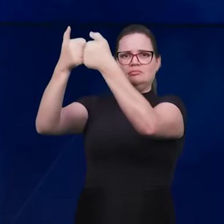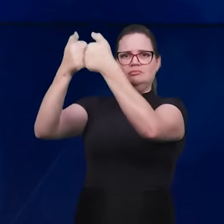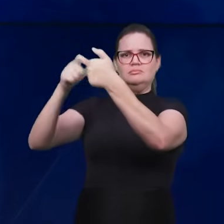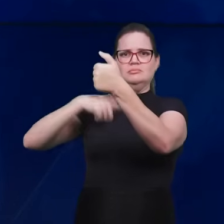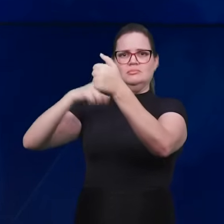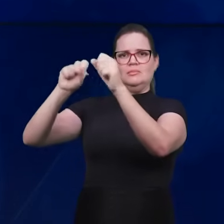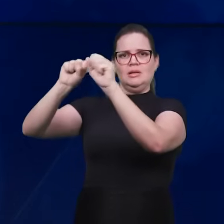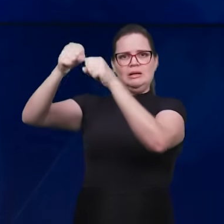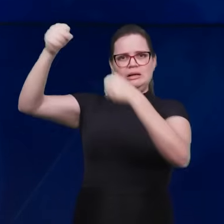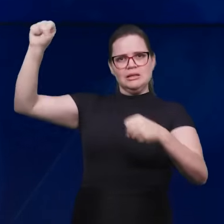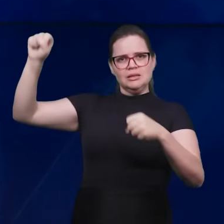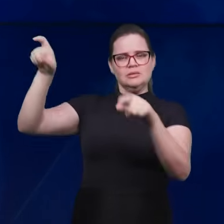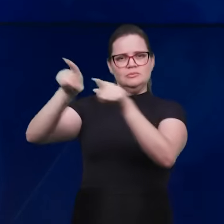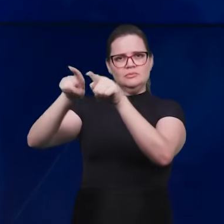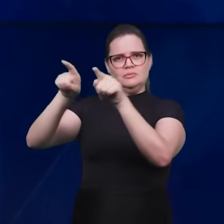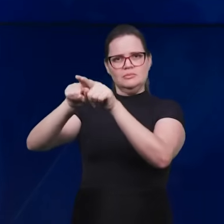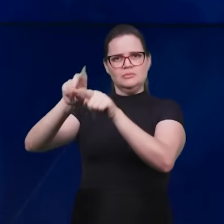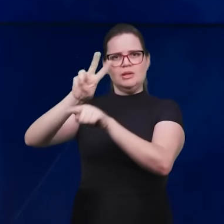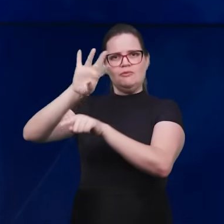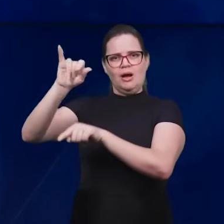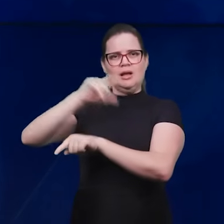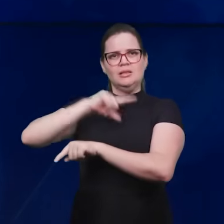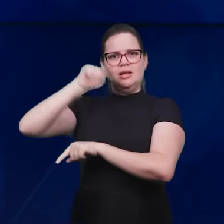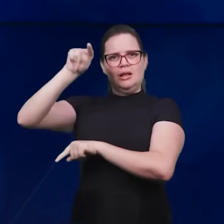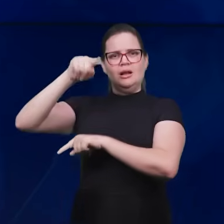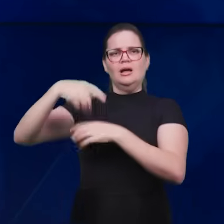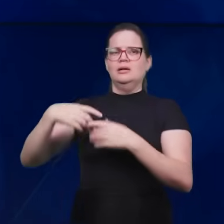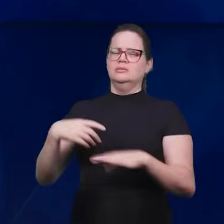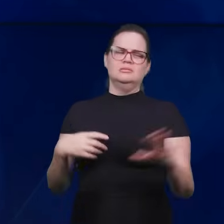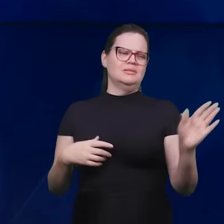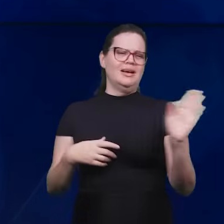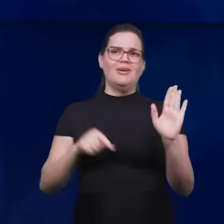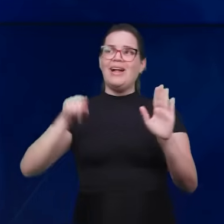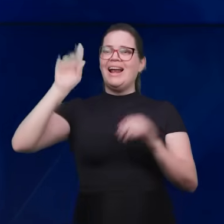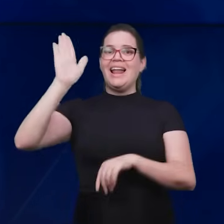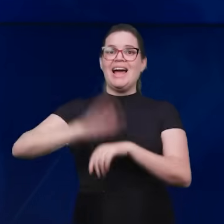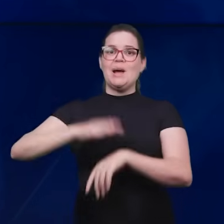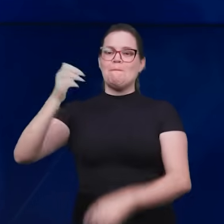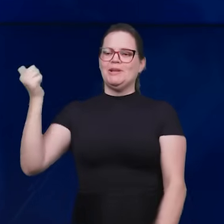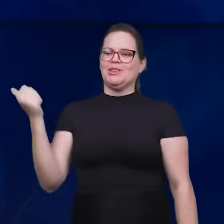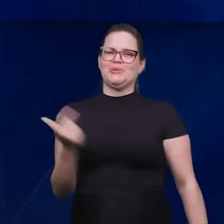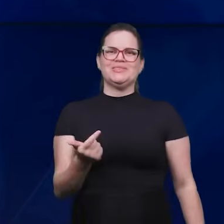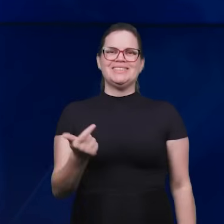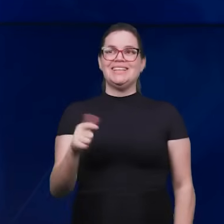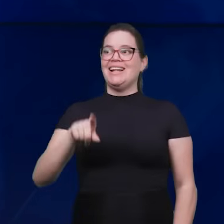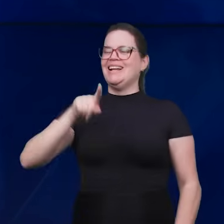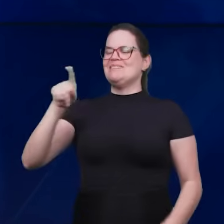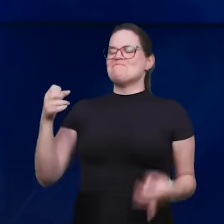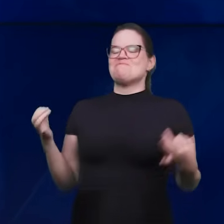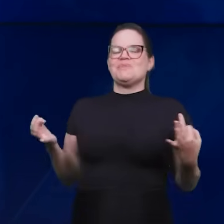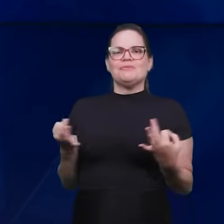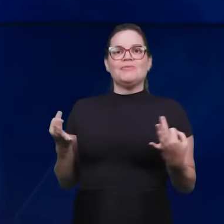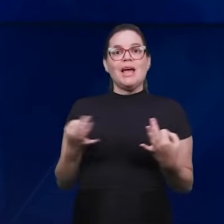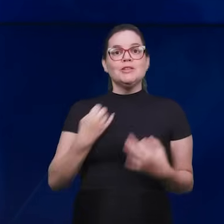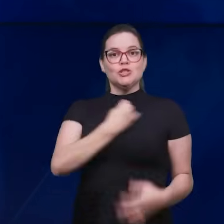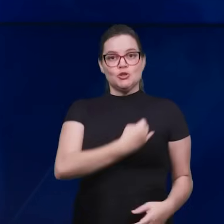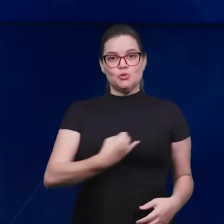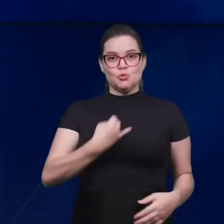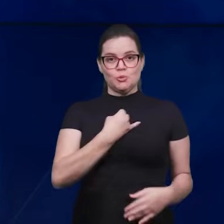Nova Jerusalém. É mais glorioso do que isso. Porque João escreve em